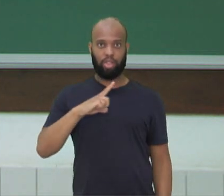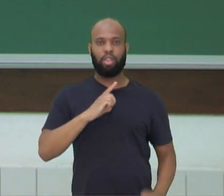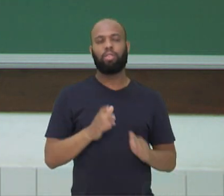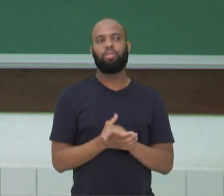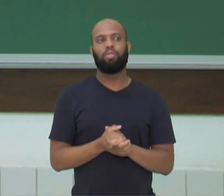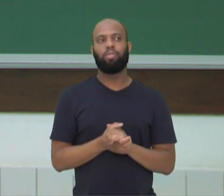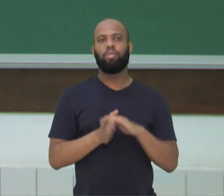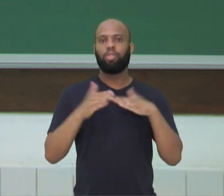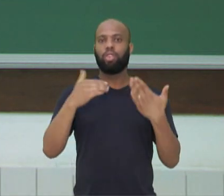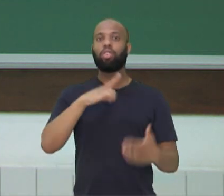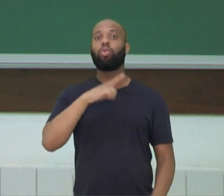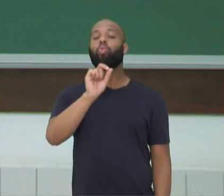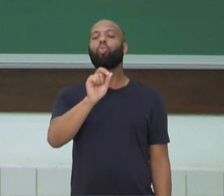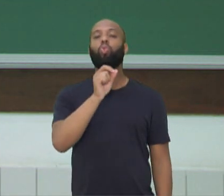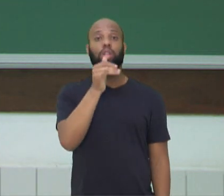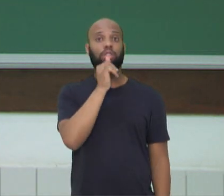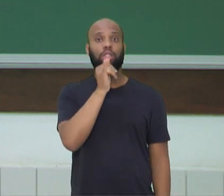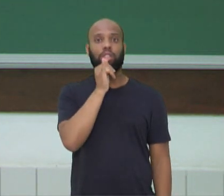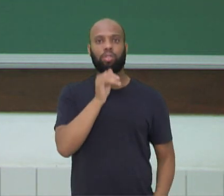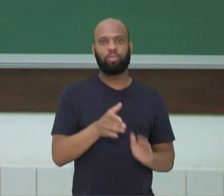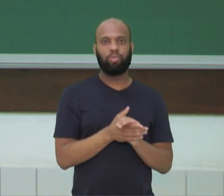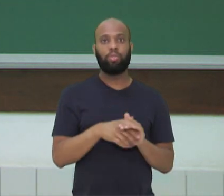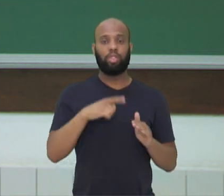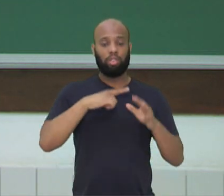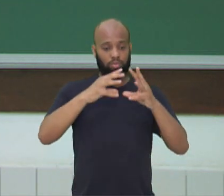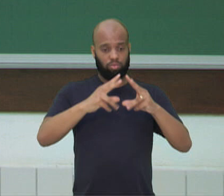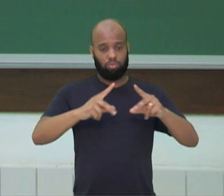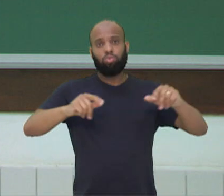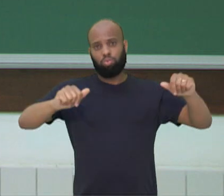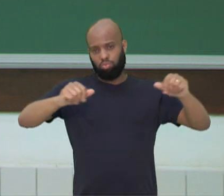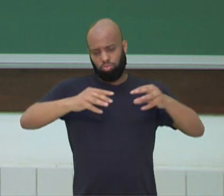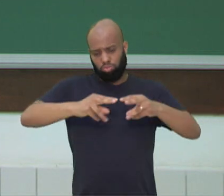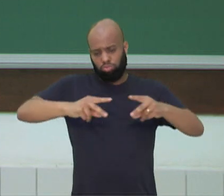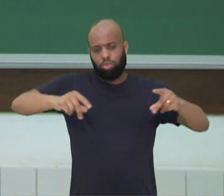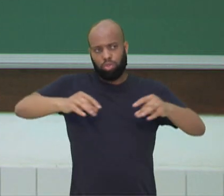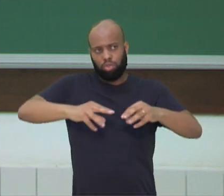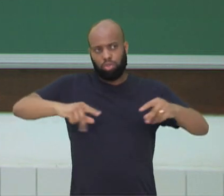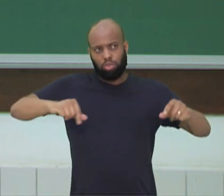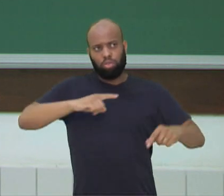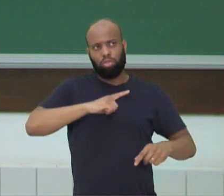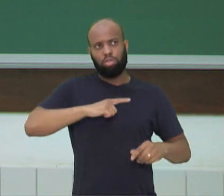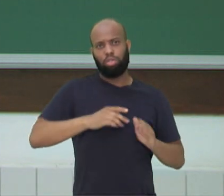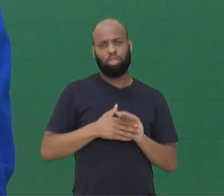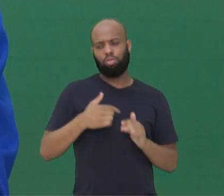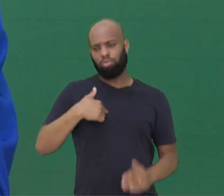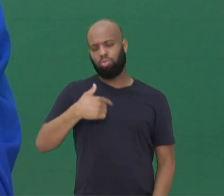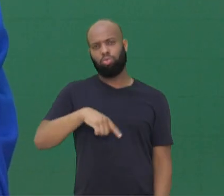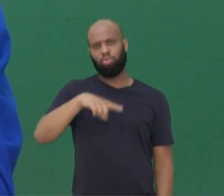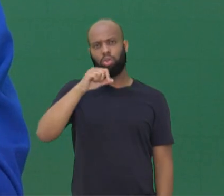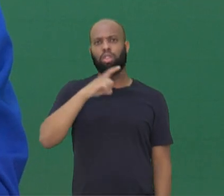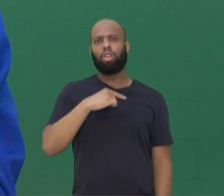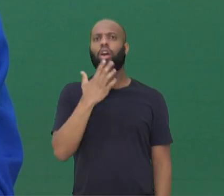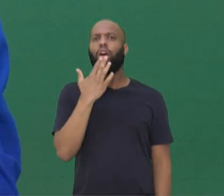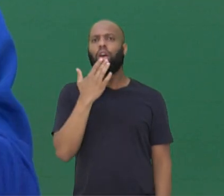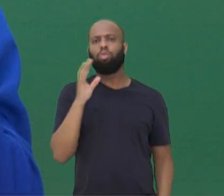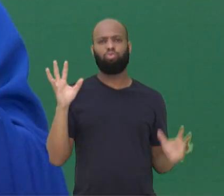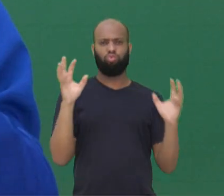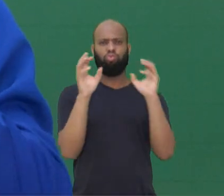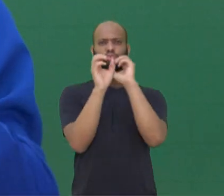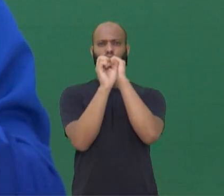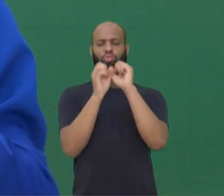Então, eu trouxe aqui um exemplo, um solo, que eu escolhi, tem uma coloração mais